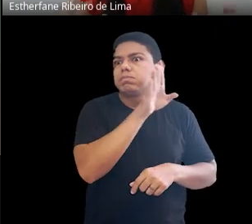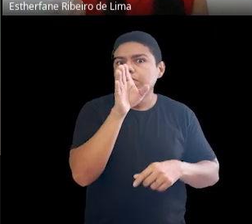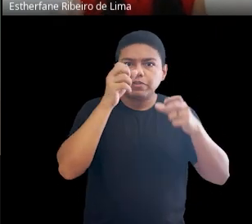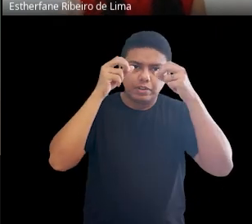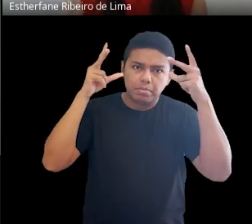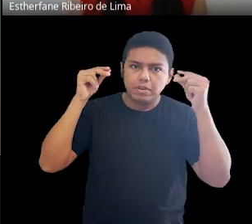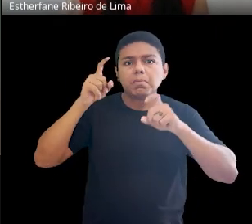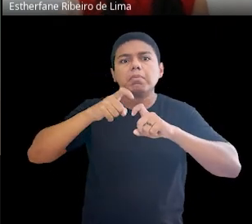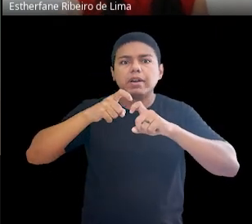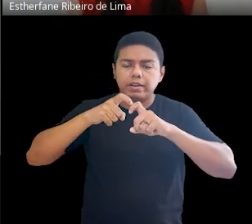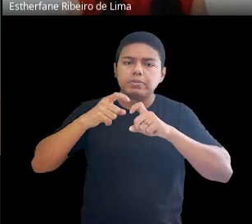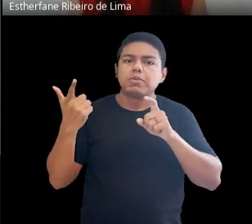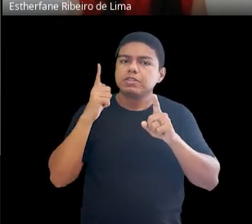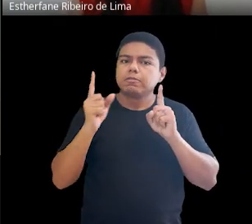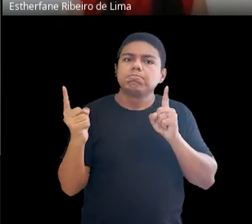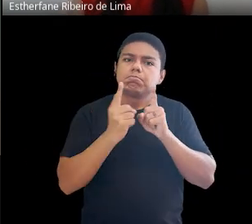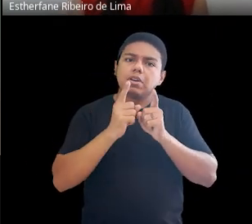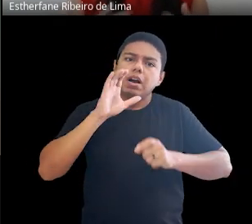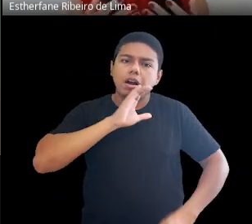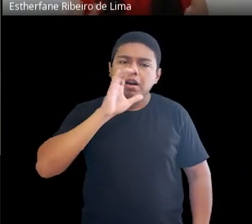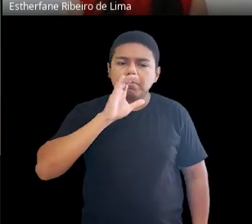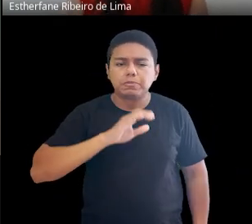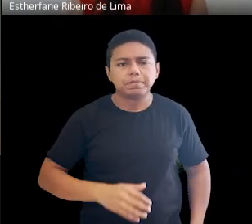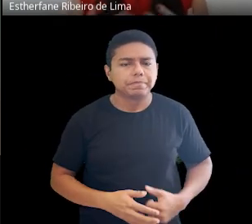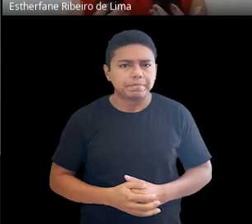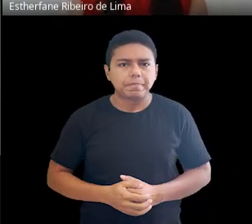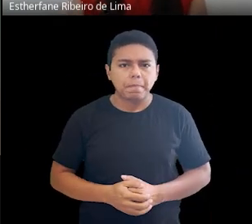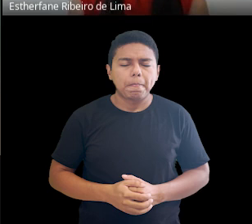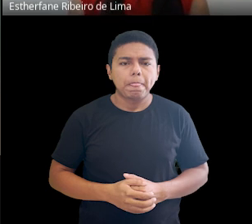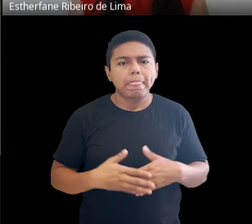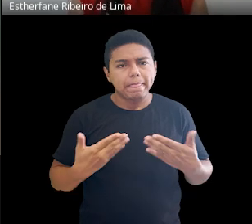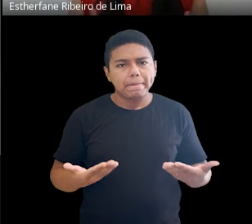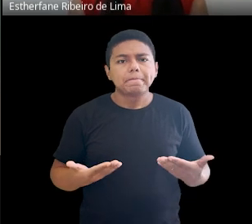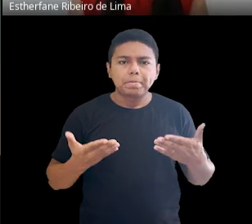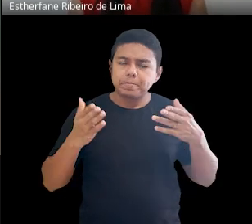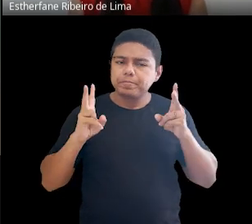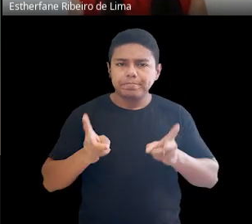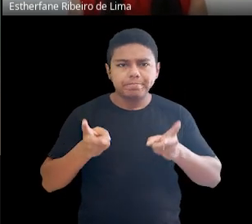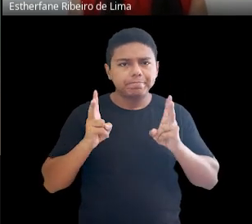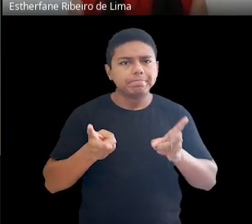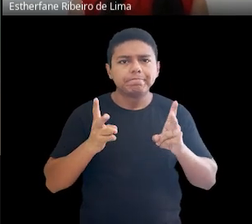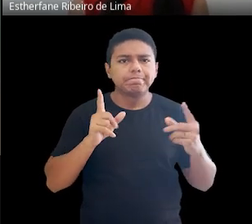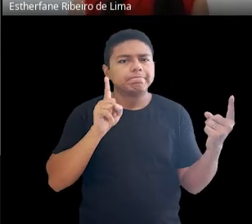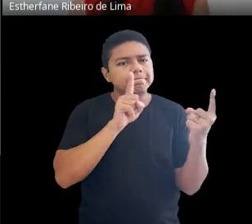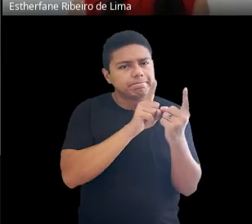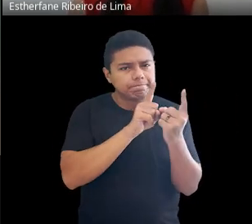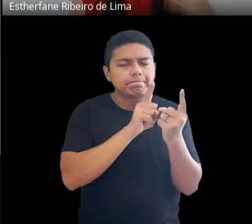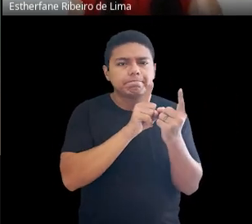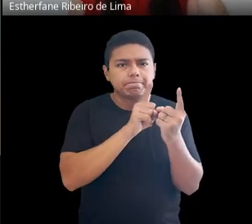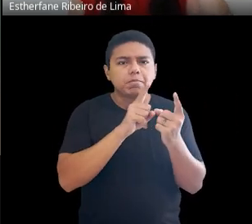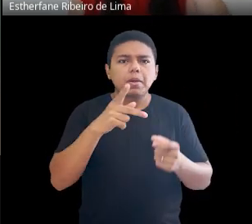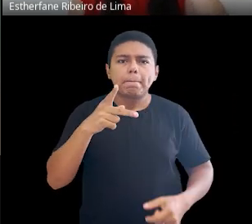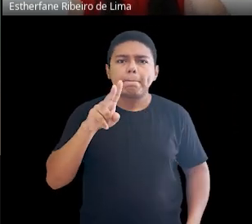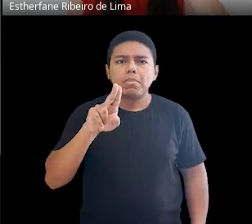enfermeira ou médico. Então, as consultas de puerpério, elas também têm essa parametrização. Então, consulta